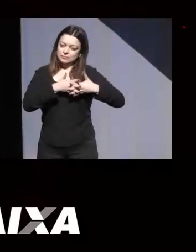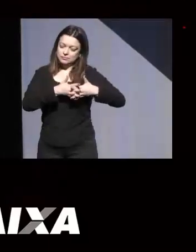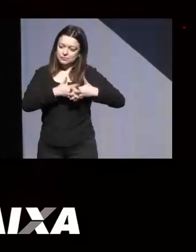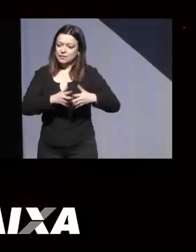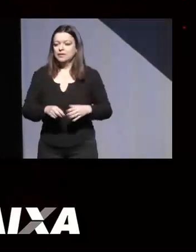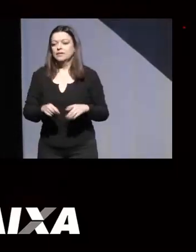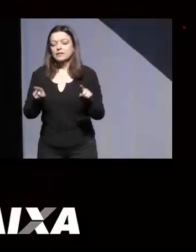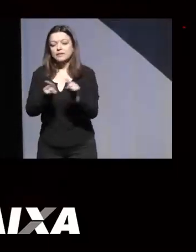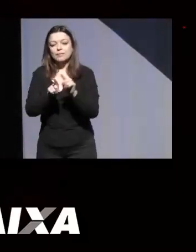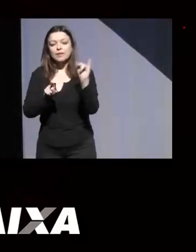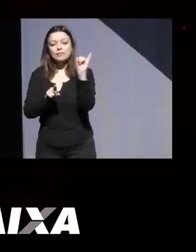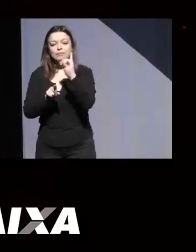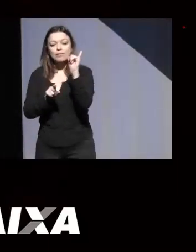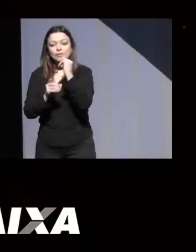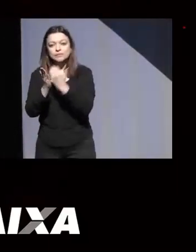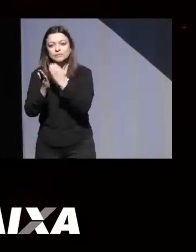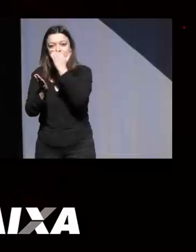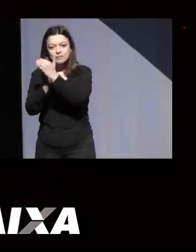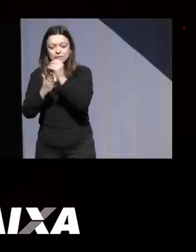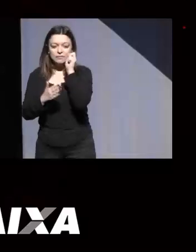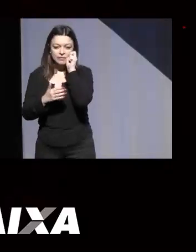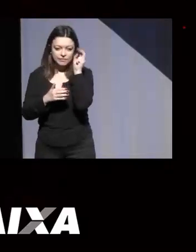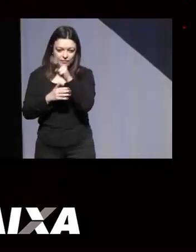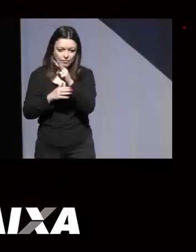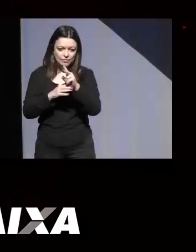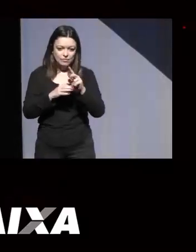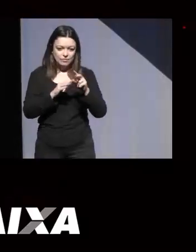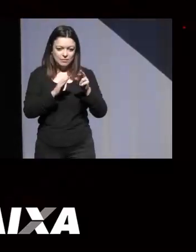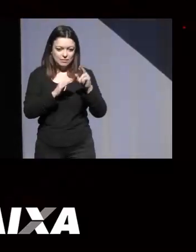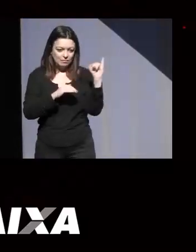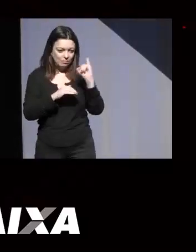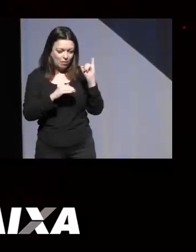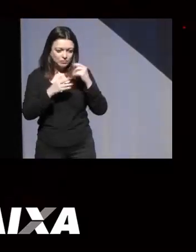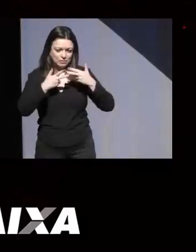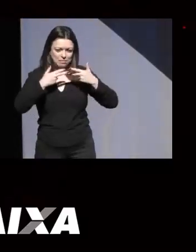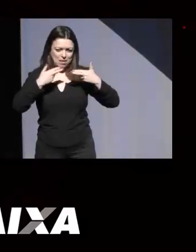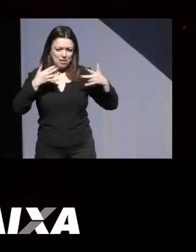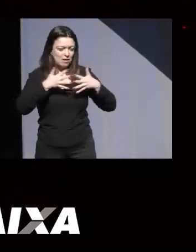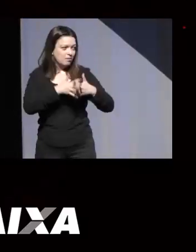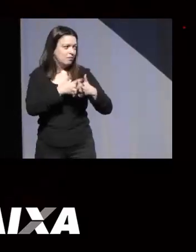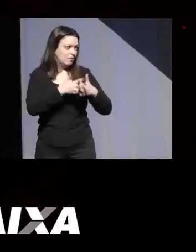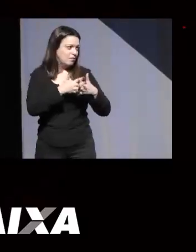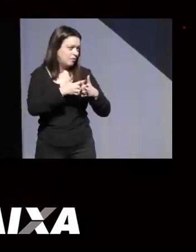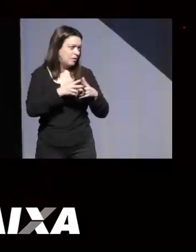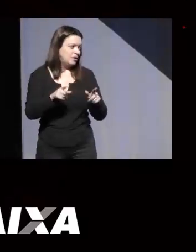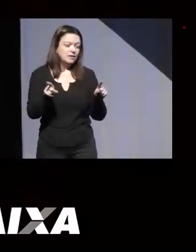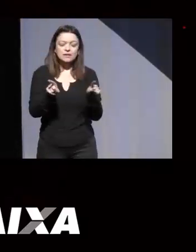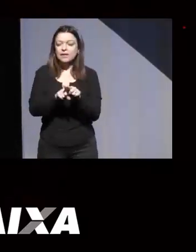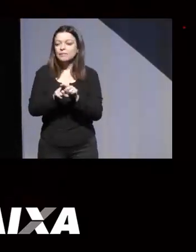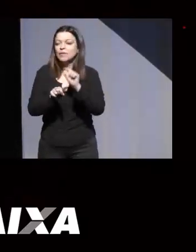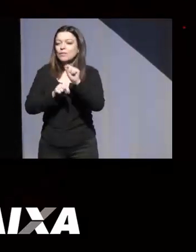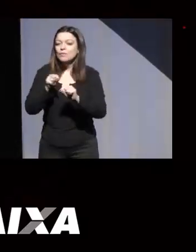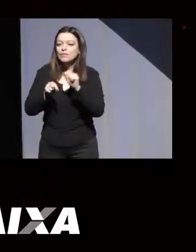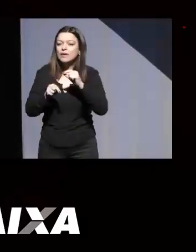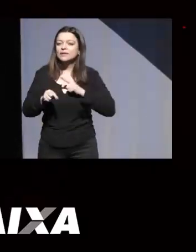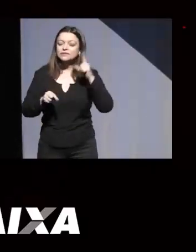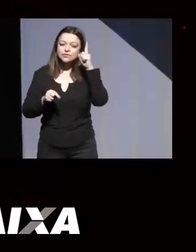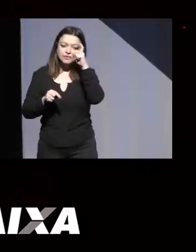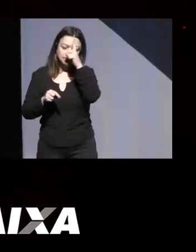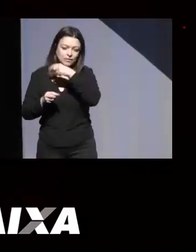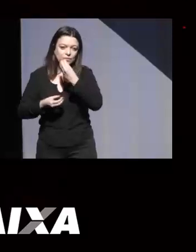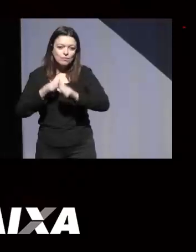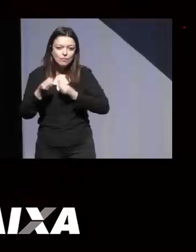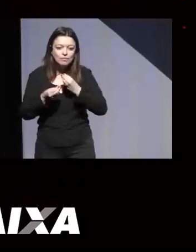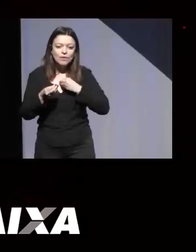simples, o nosso, como vocês viram no primeiro slide, é complexo, eficientes e que dificultam a sonegação. Sonegação